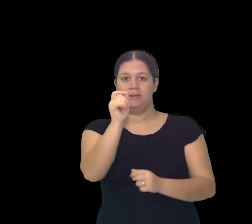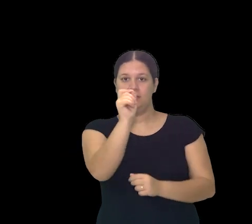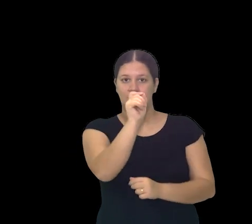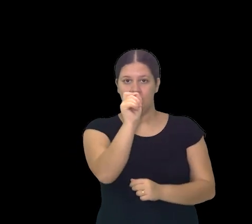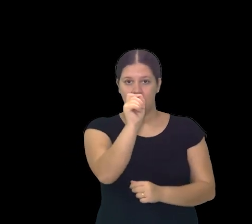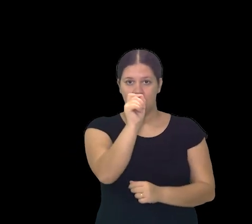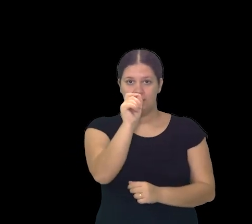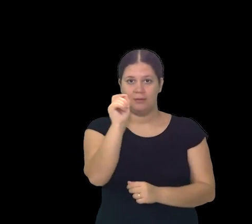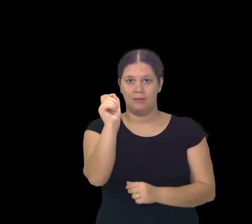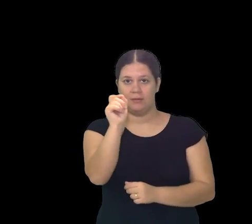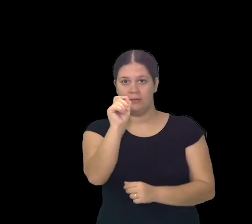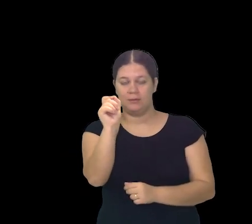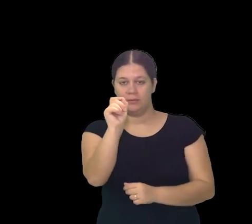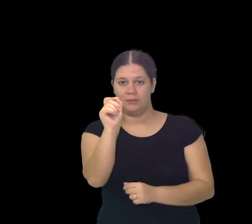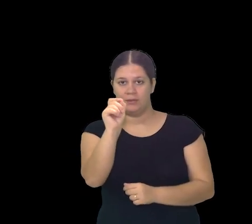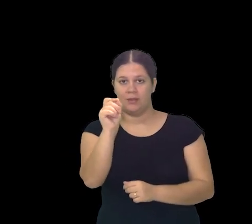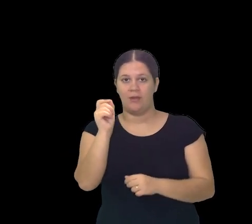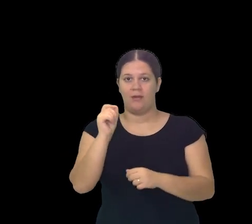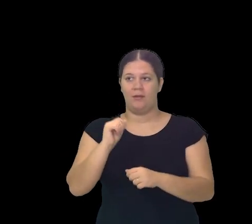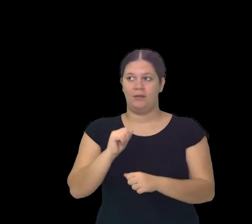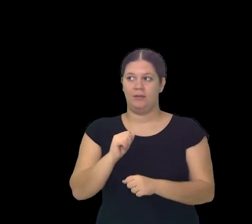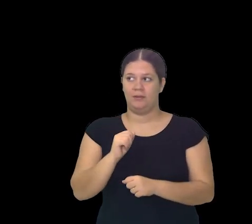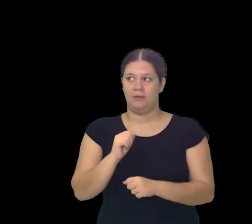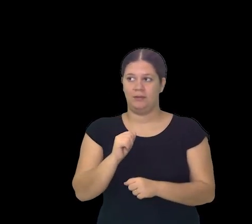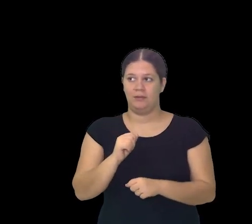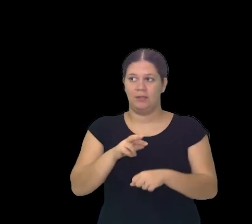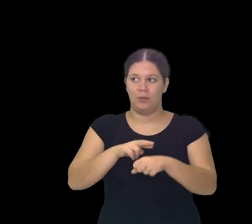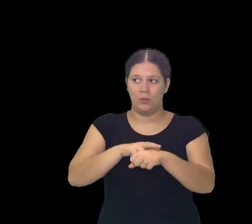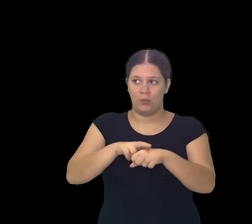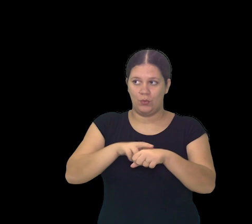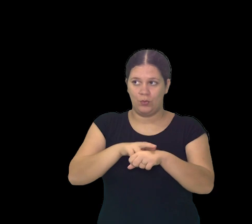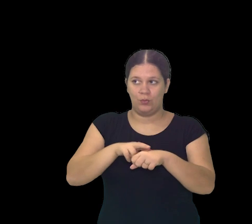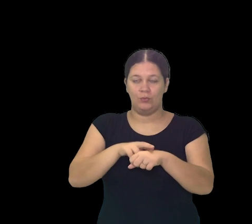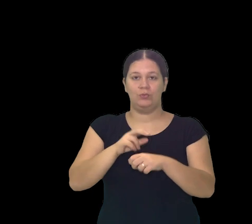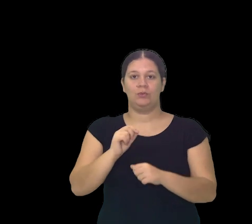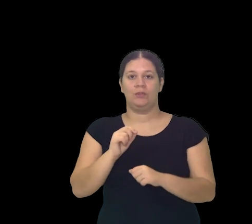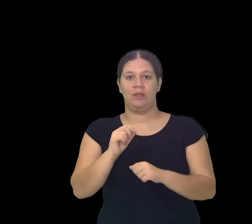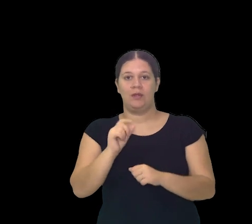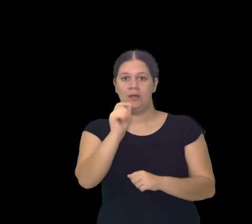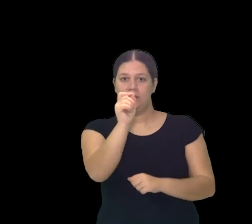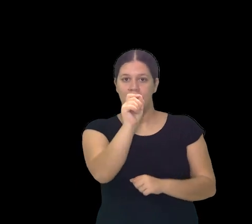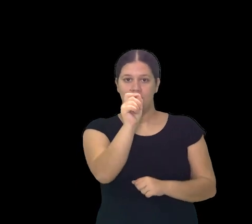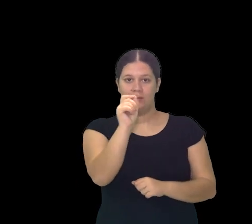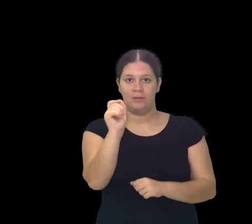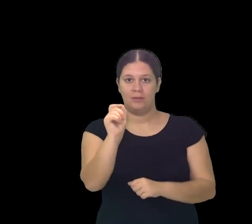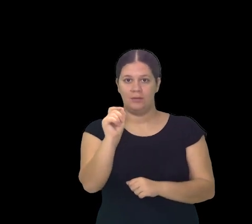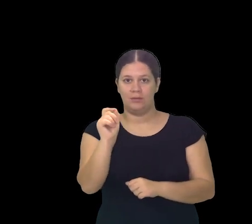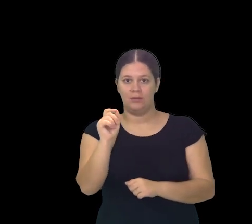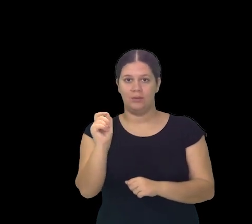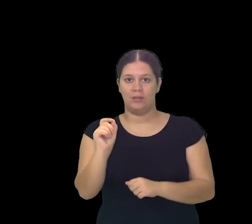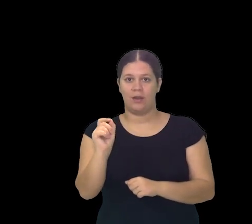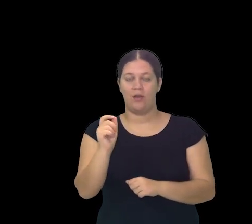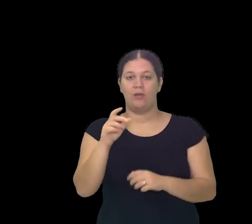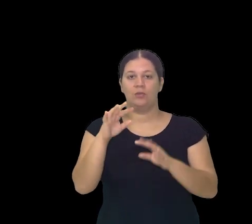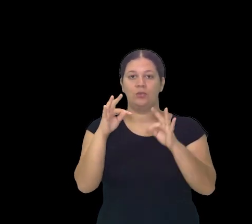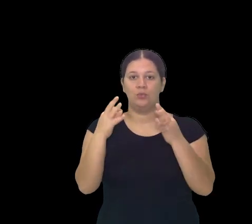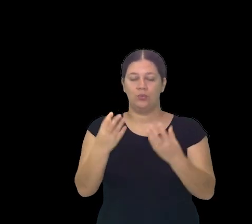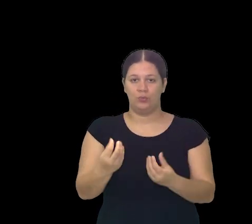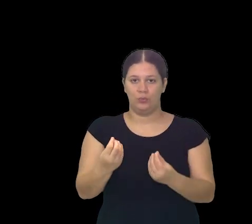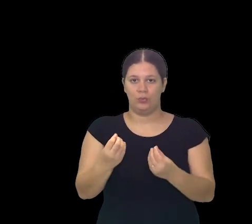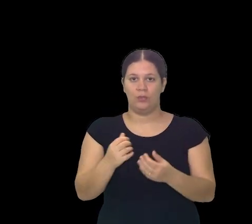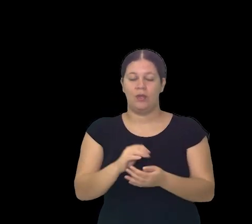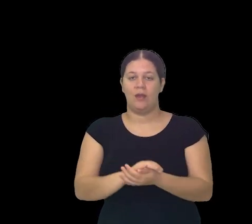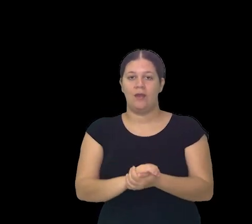e esse. Vou sombrear esse um pouco melhor. E esse outro aqui. Agora, que fração do todo a